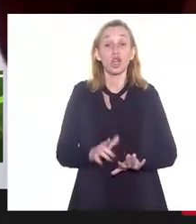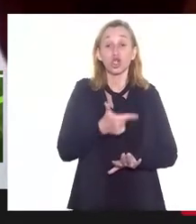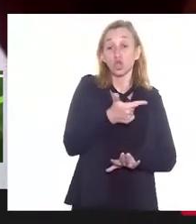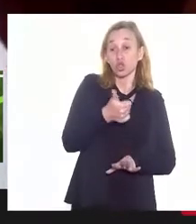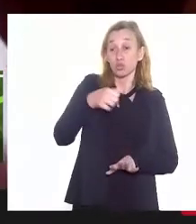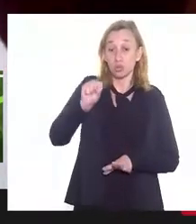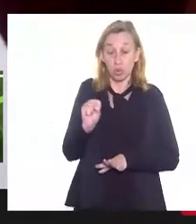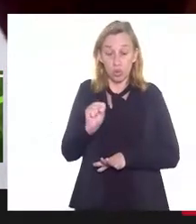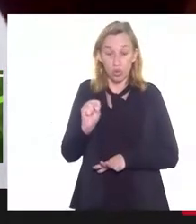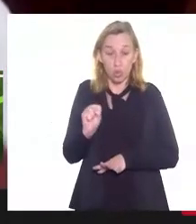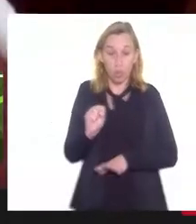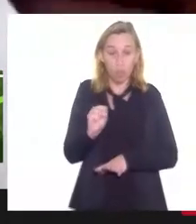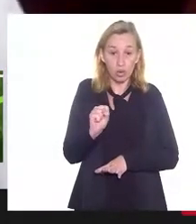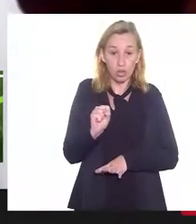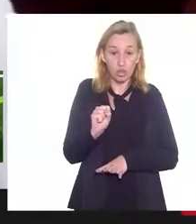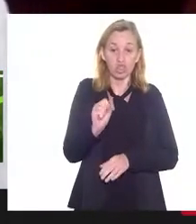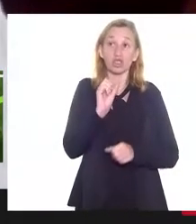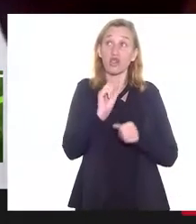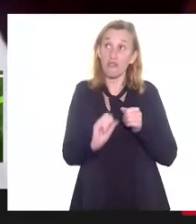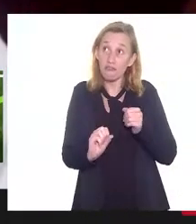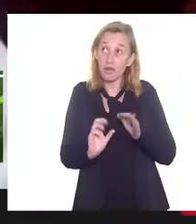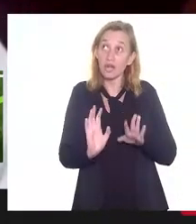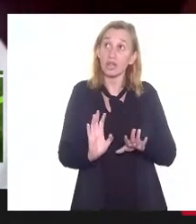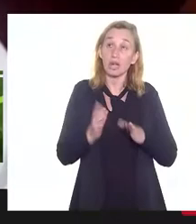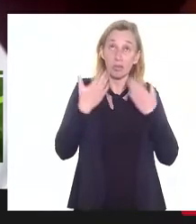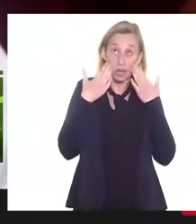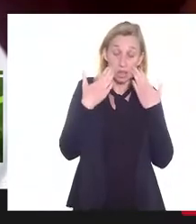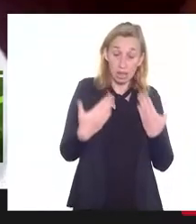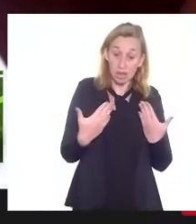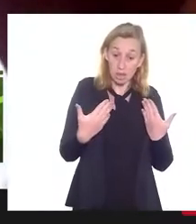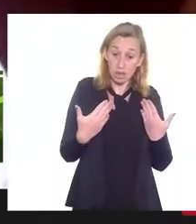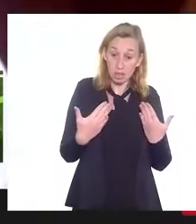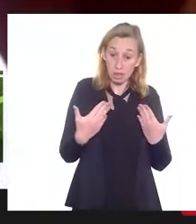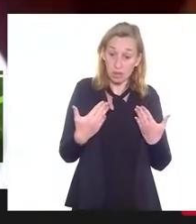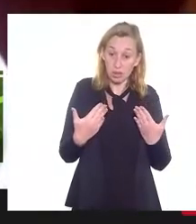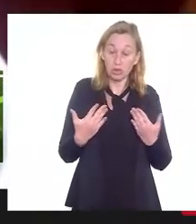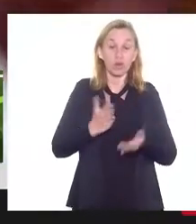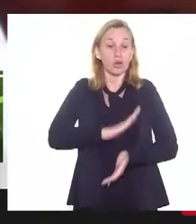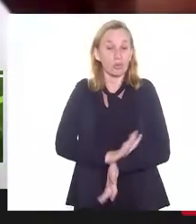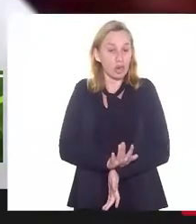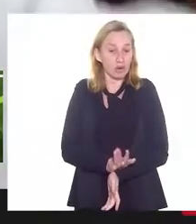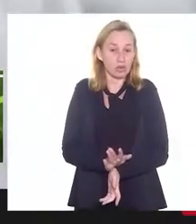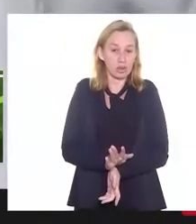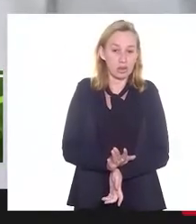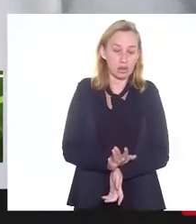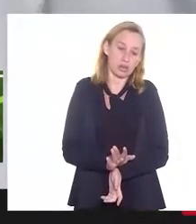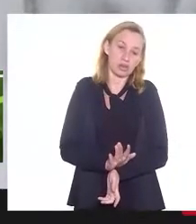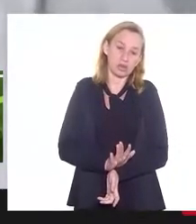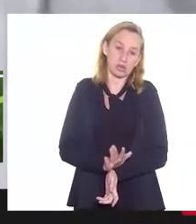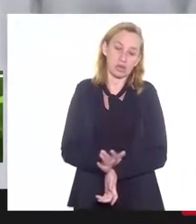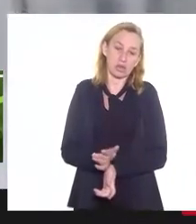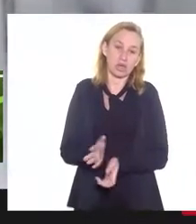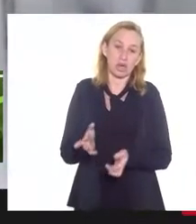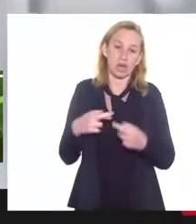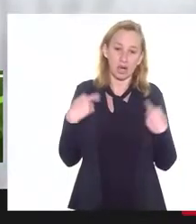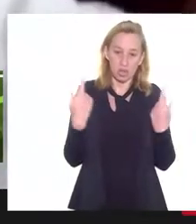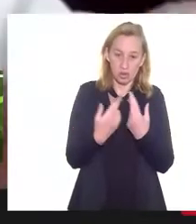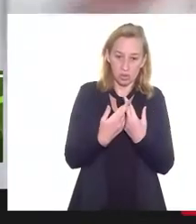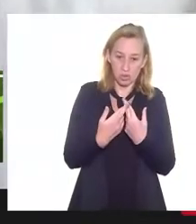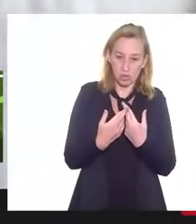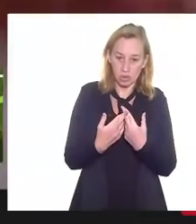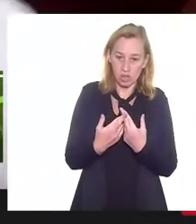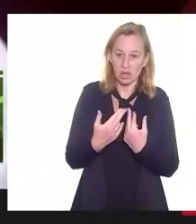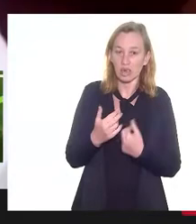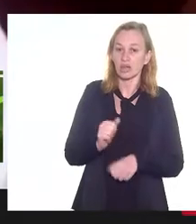2008, a gente fez a apresentação sobre intolerância religiosa, na Alerj, naquele prédio, no anexo